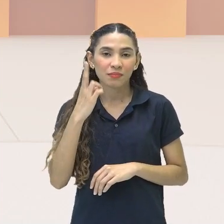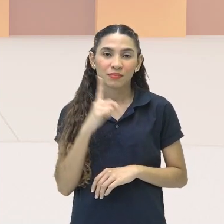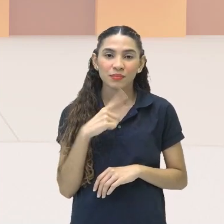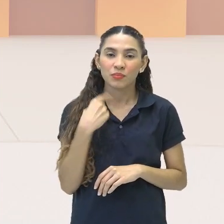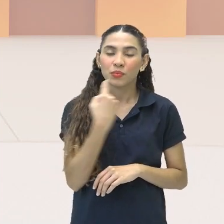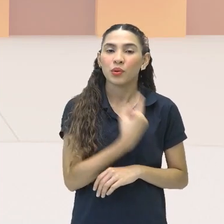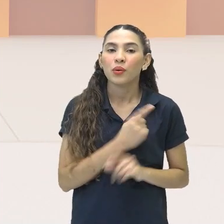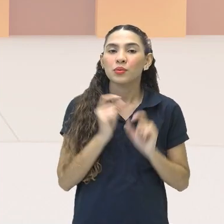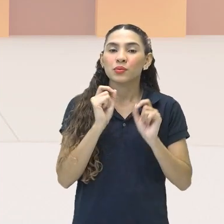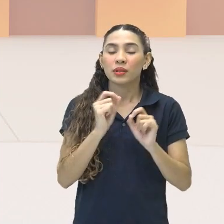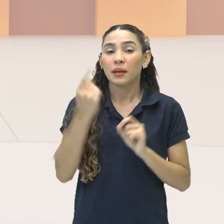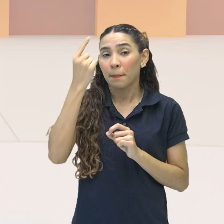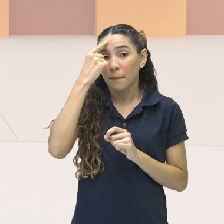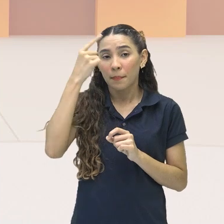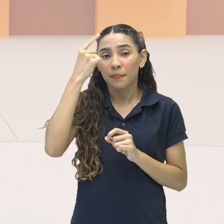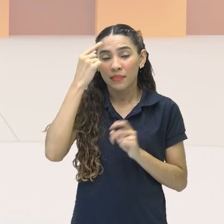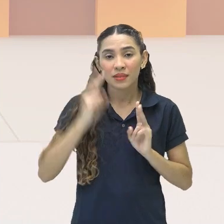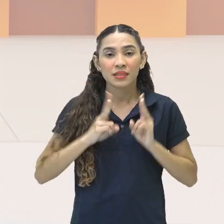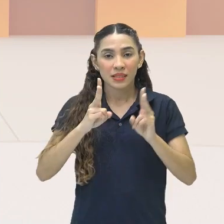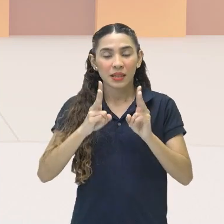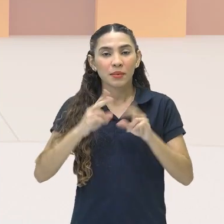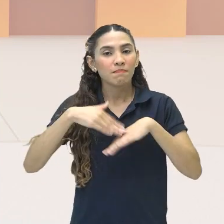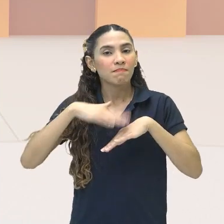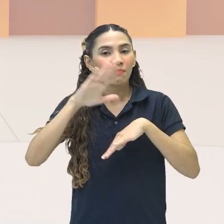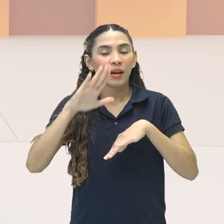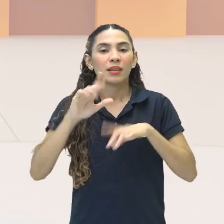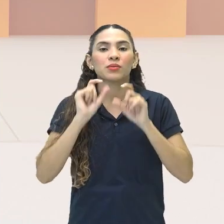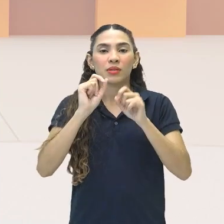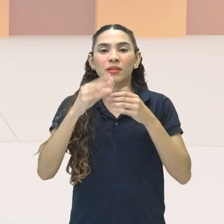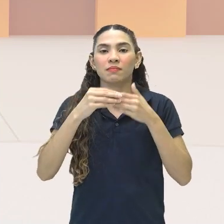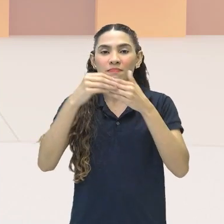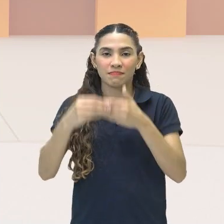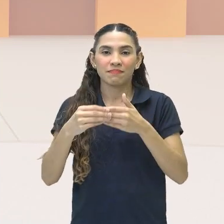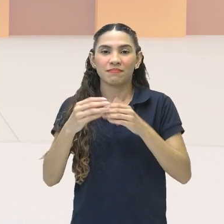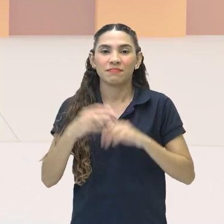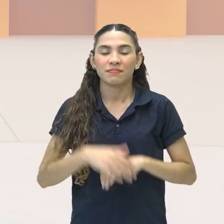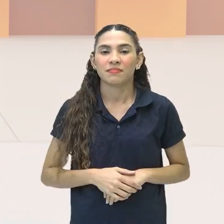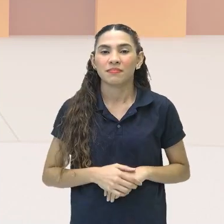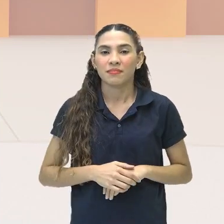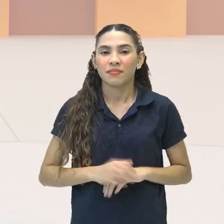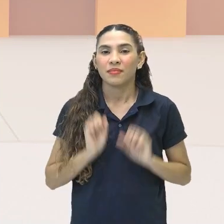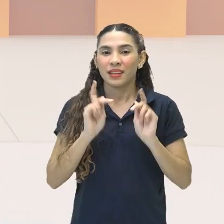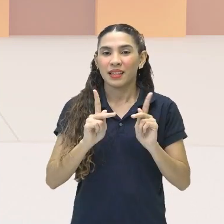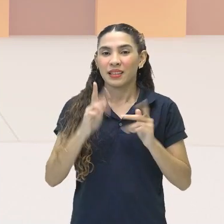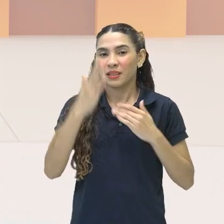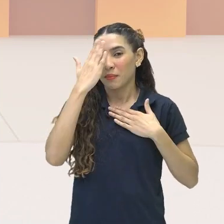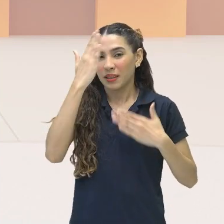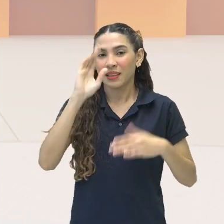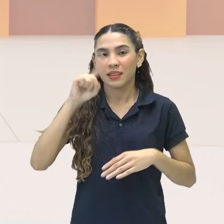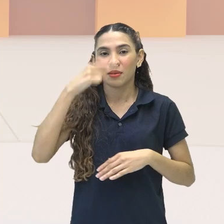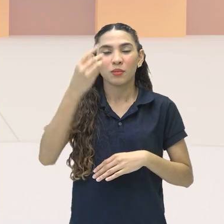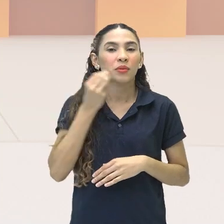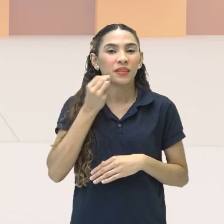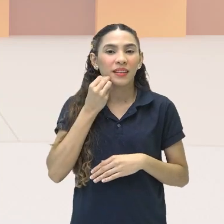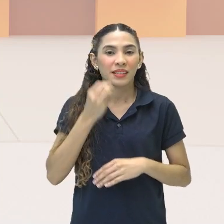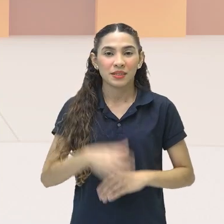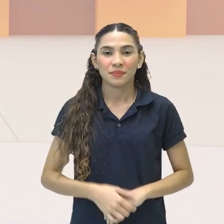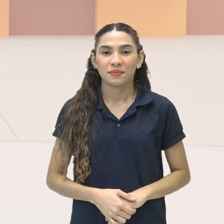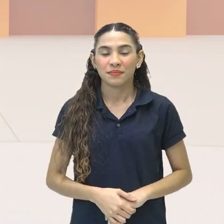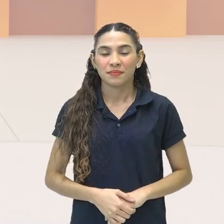gente ficar pensando e cada vez mais levando isso à frente. Valeu, pessoal. Até a próxima.